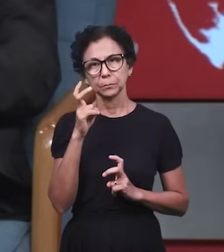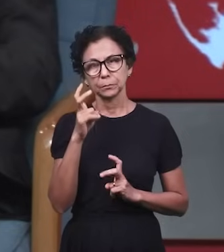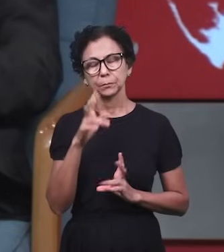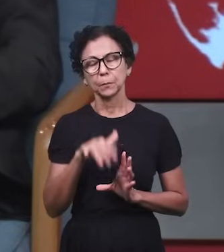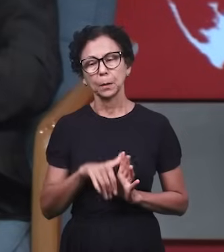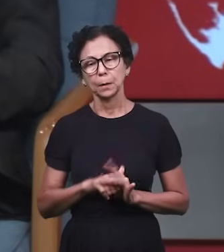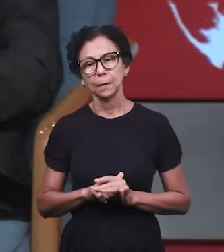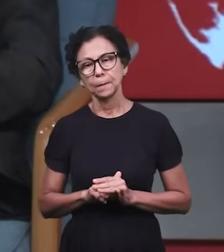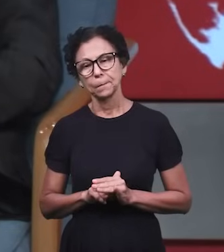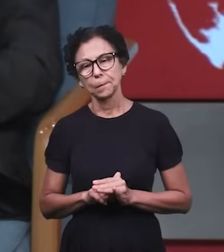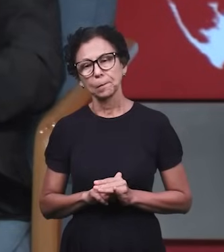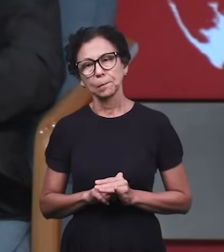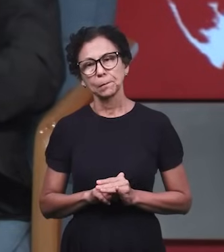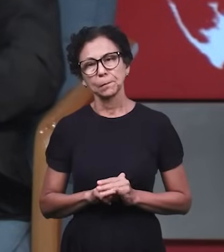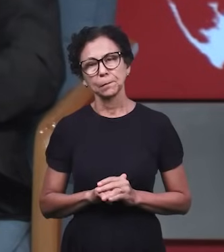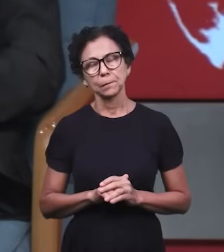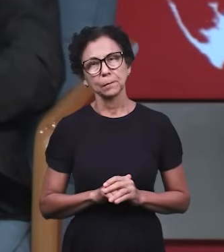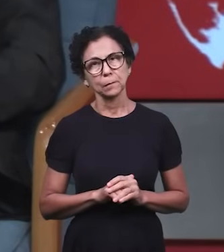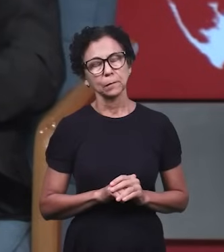Vejam,